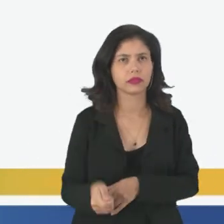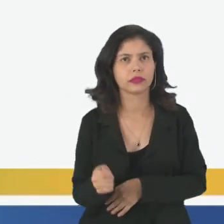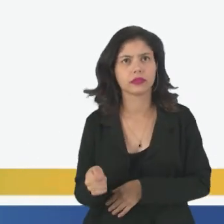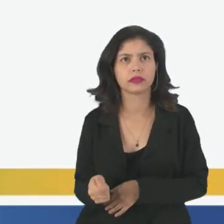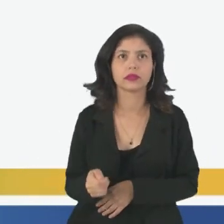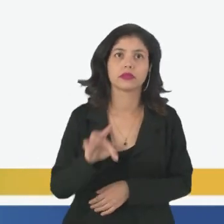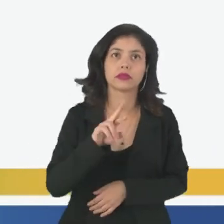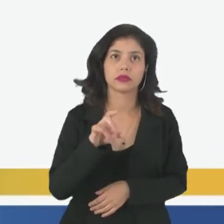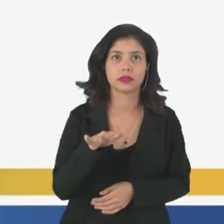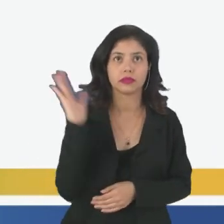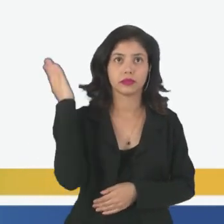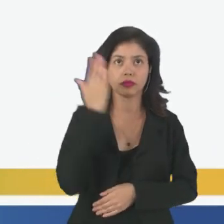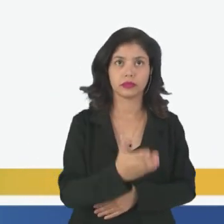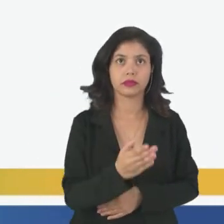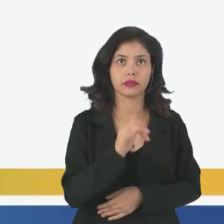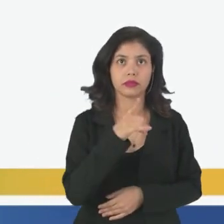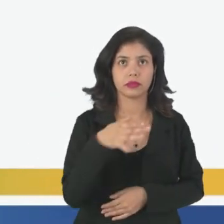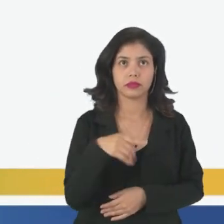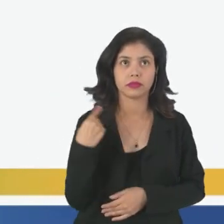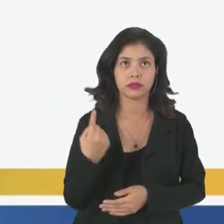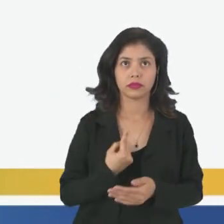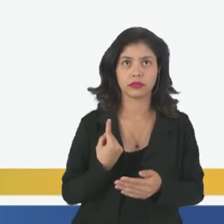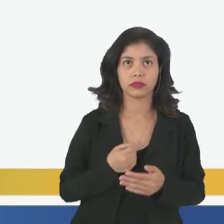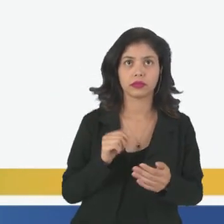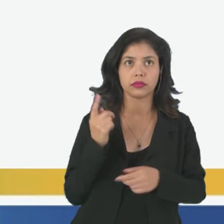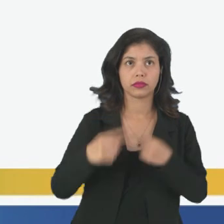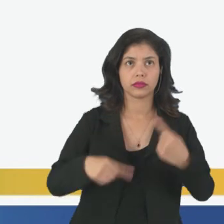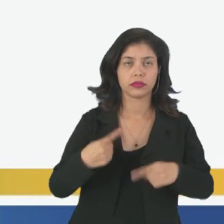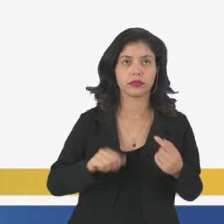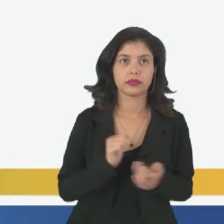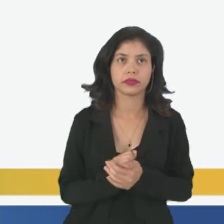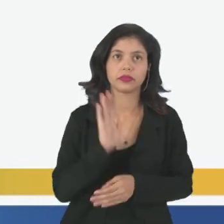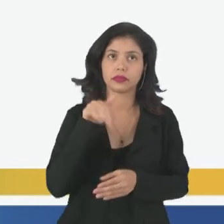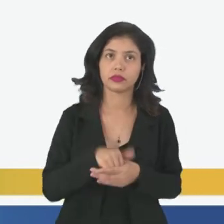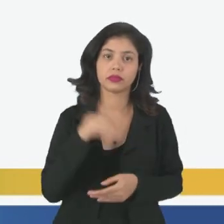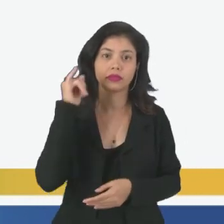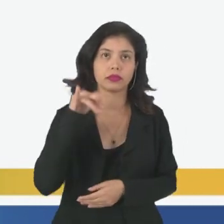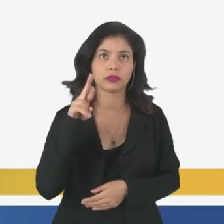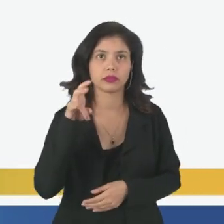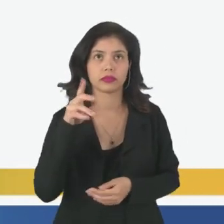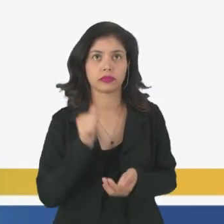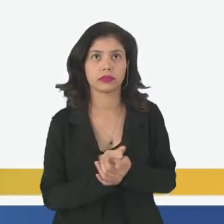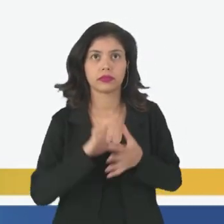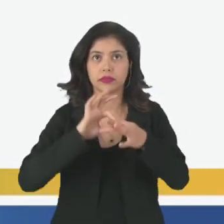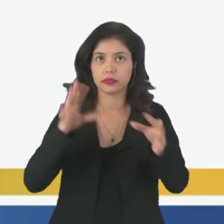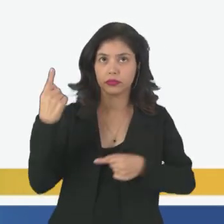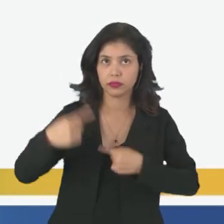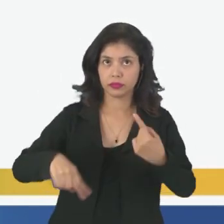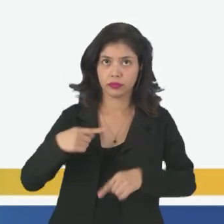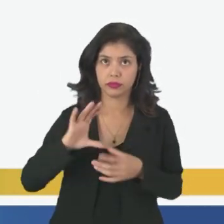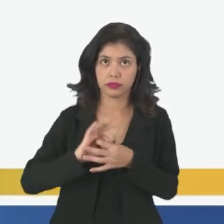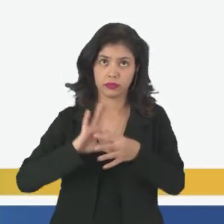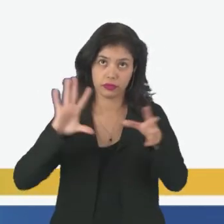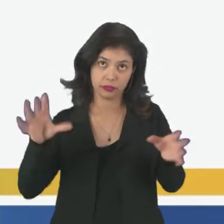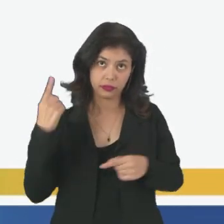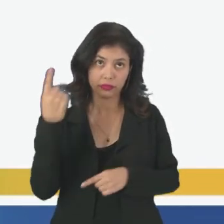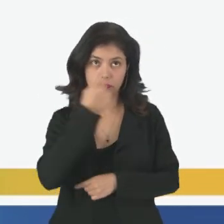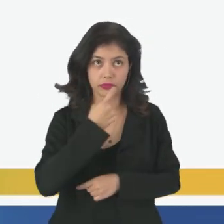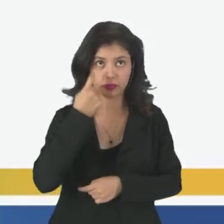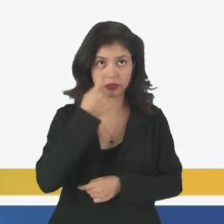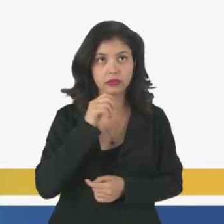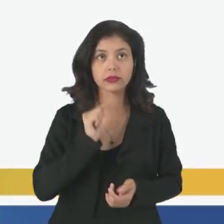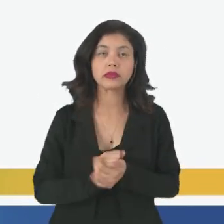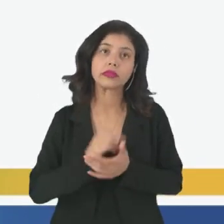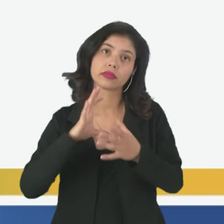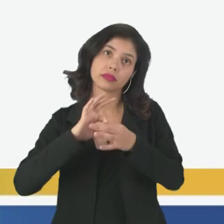B, ditaduras, eleições diretas e exílio político. C, eleições indiretas, liberdade política e liberdade